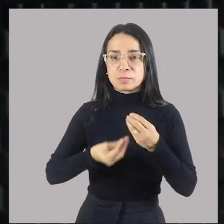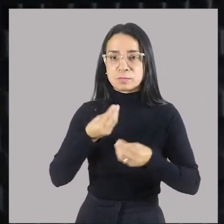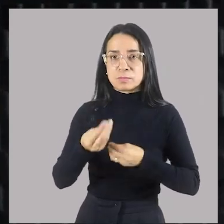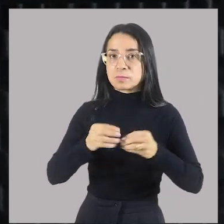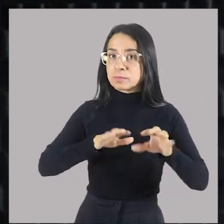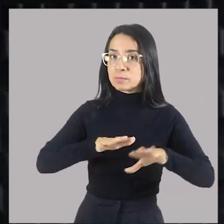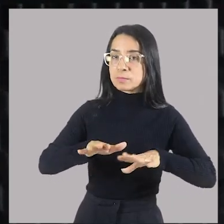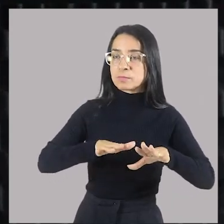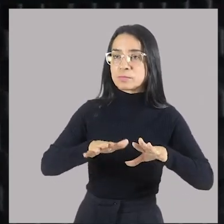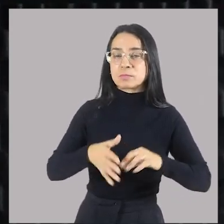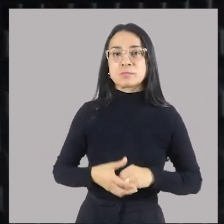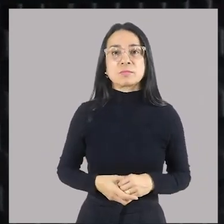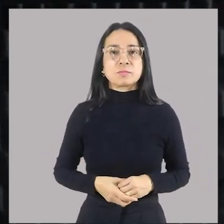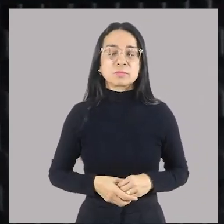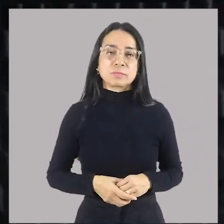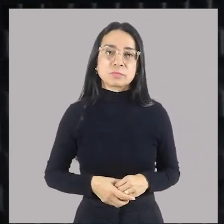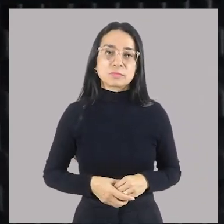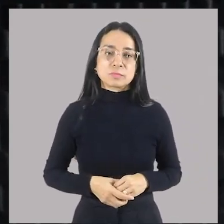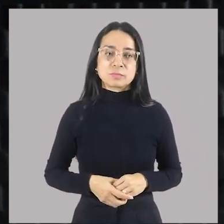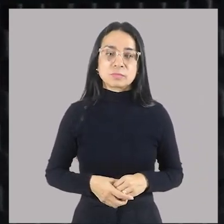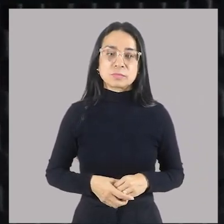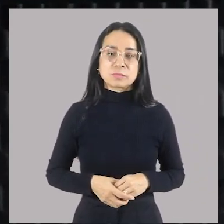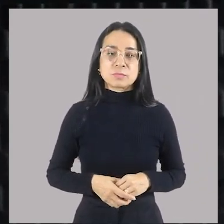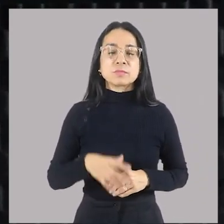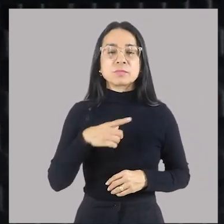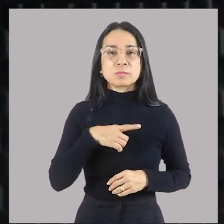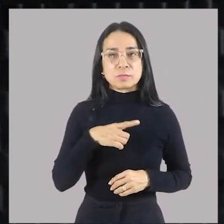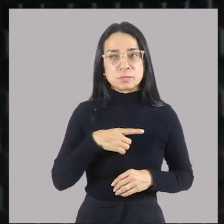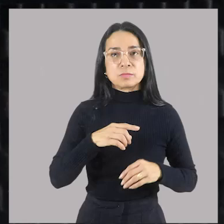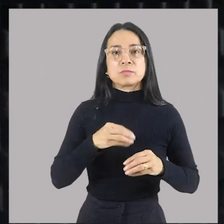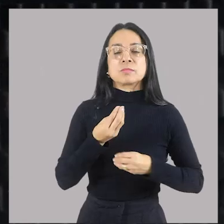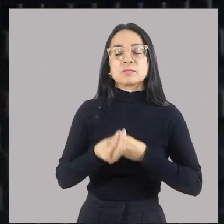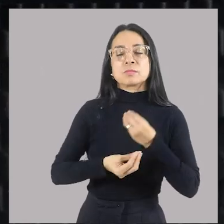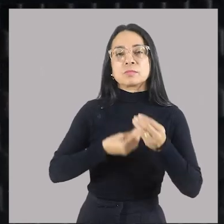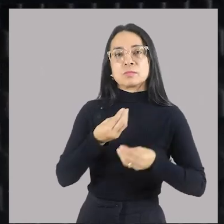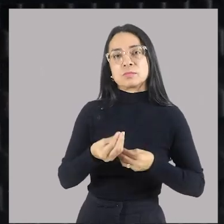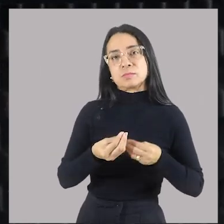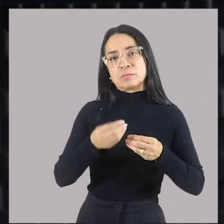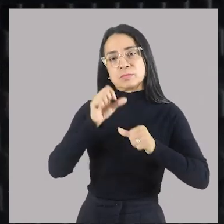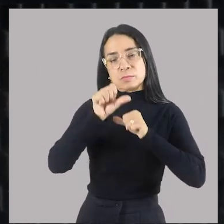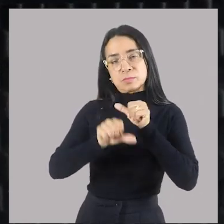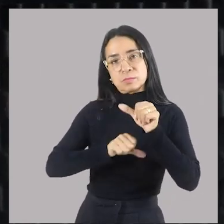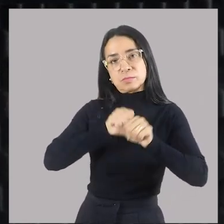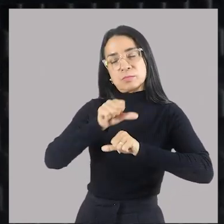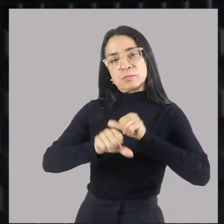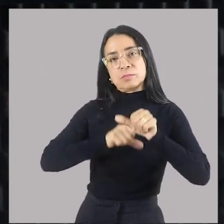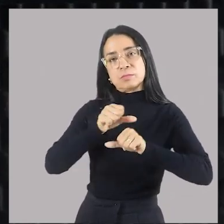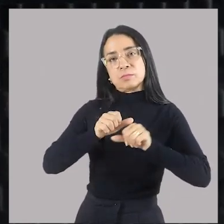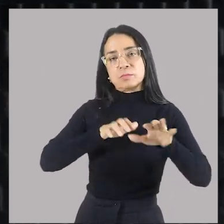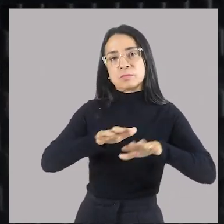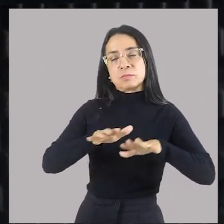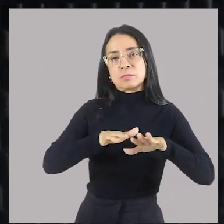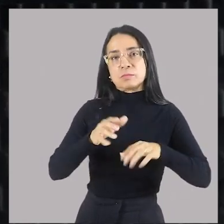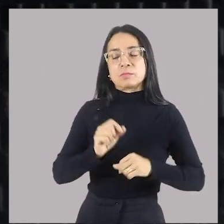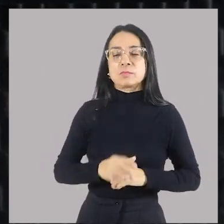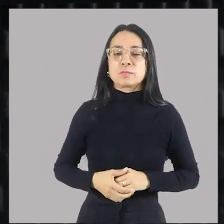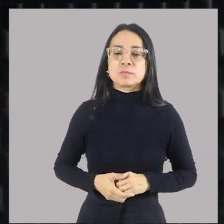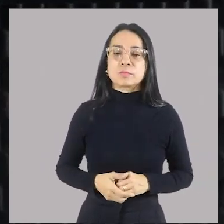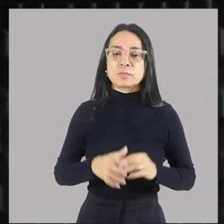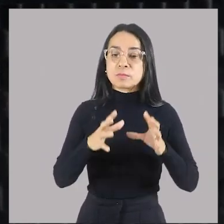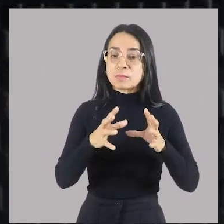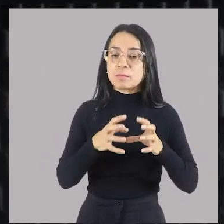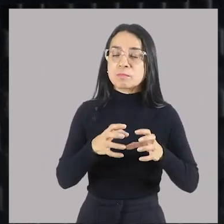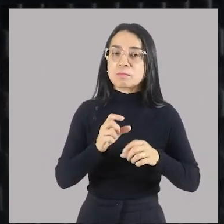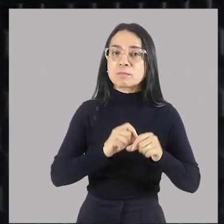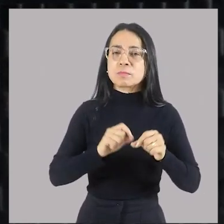esse movimento. Então, ela tem essa função de gerar movimento através da contração. A